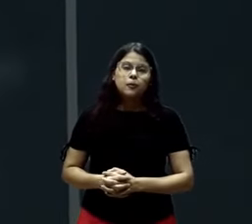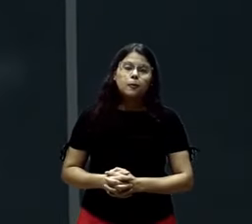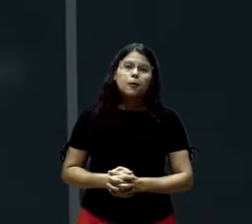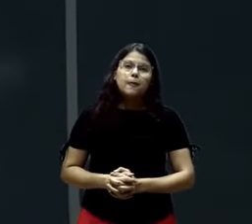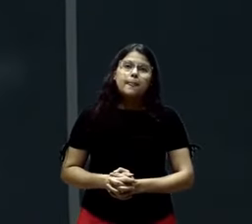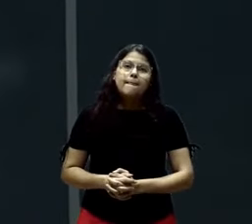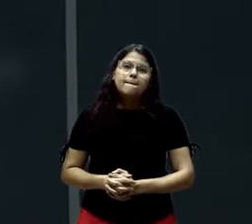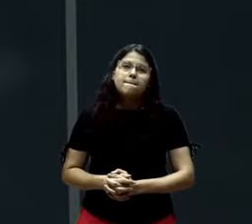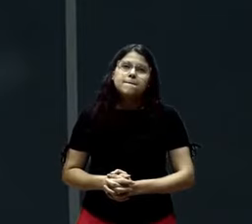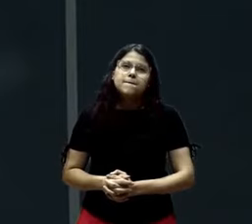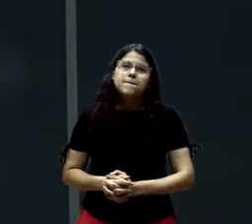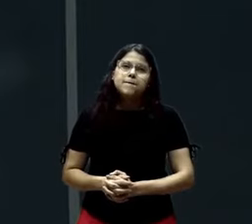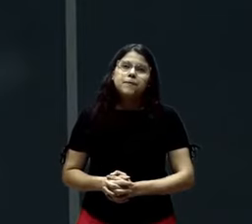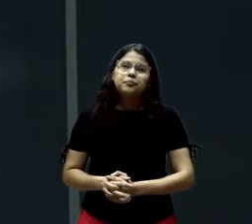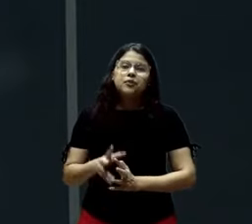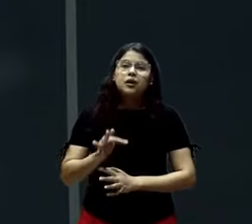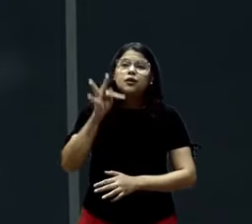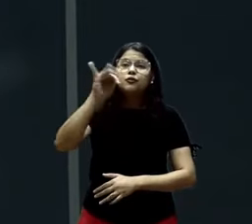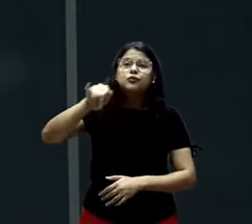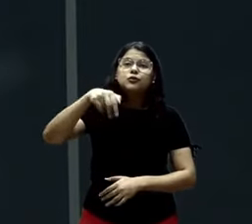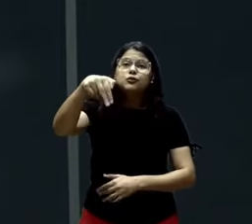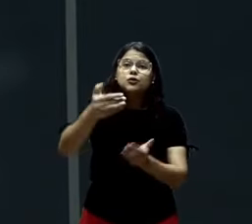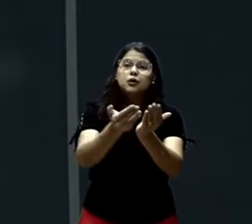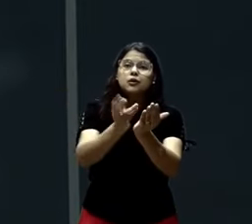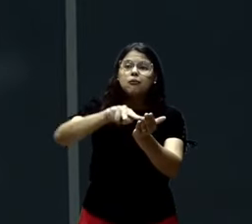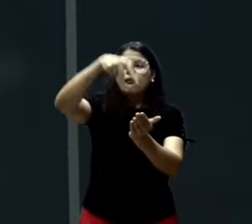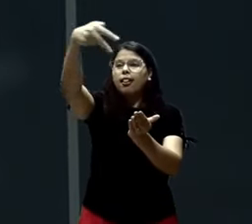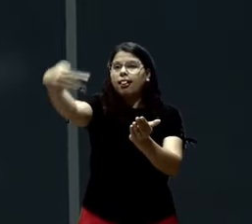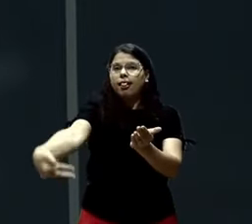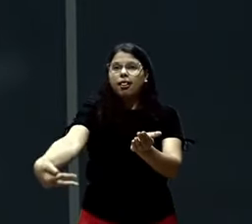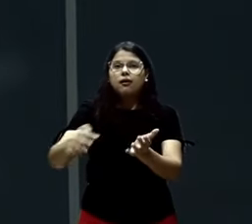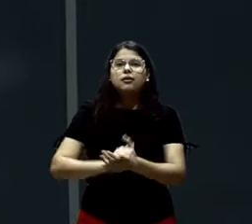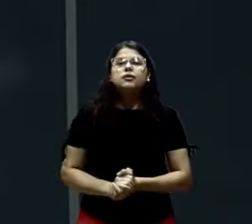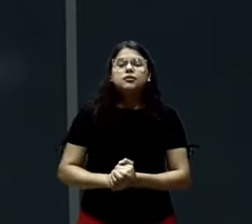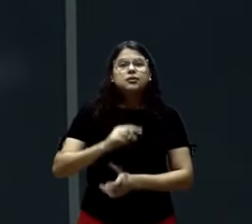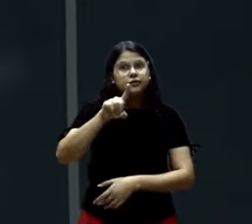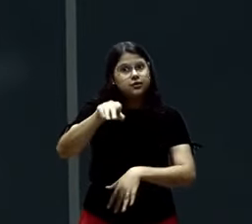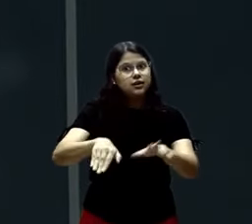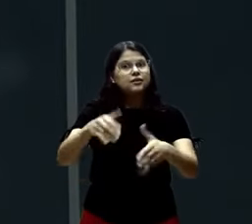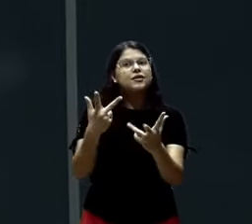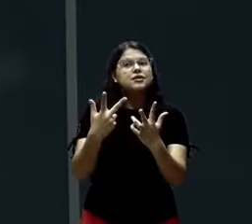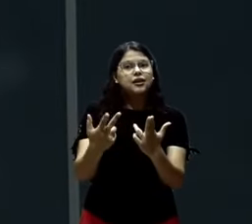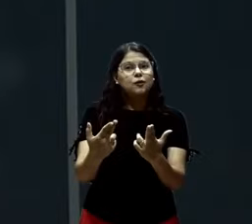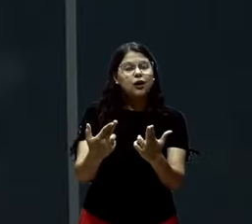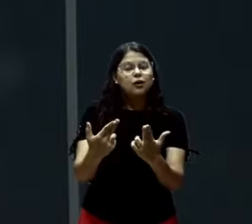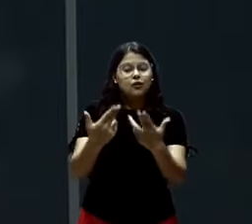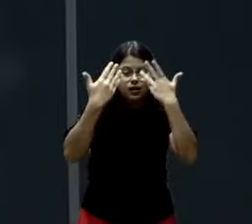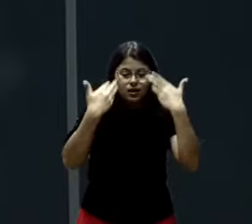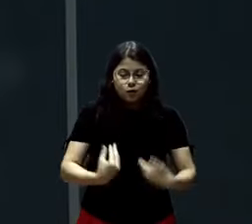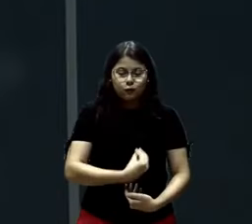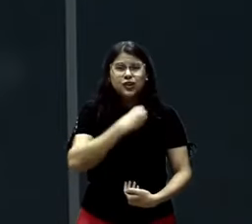quê? Sendo jogado no mar, entendendo, tudo o que está acontecendo de ruim é porque eu estou